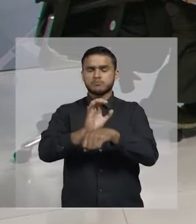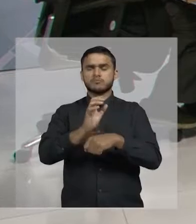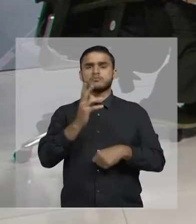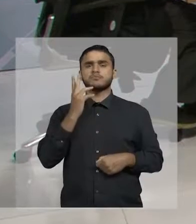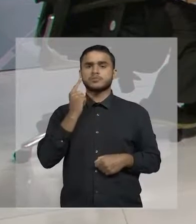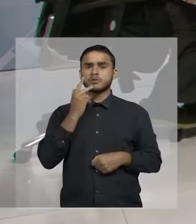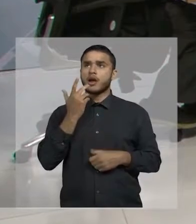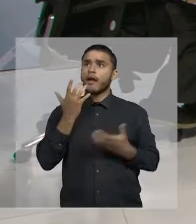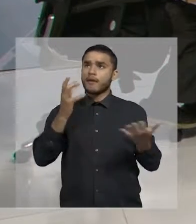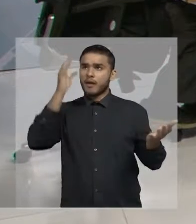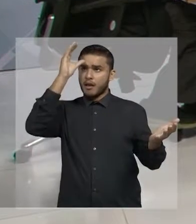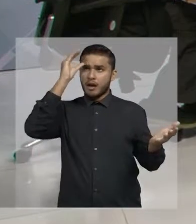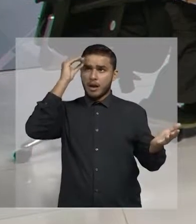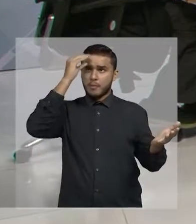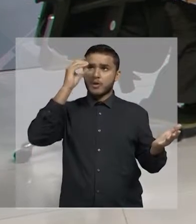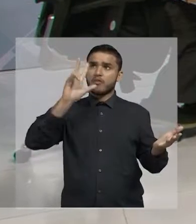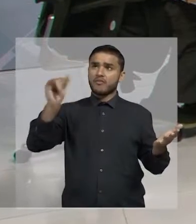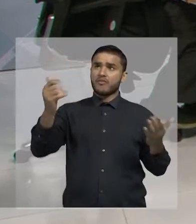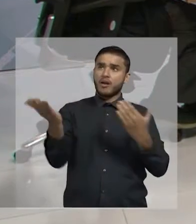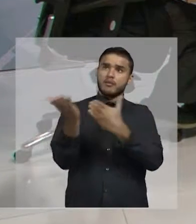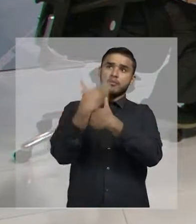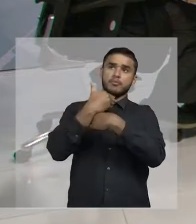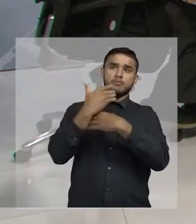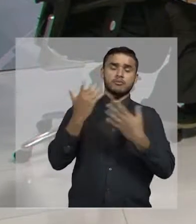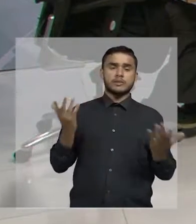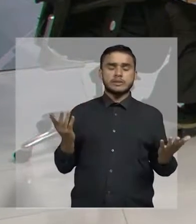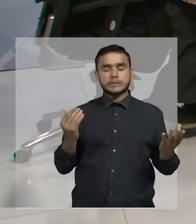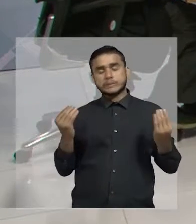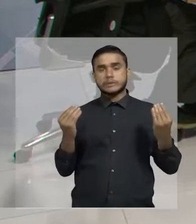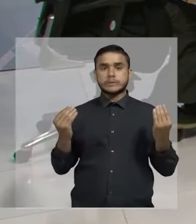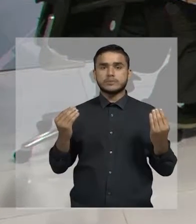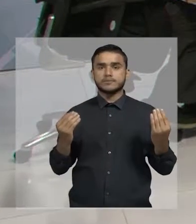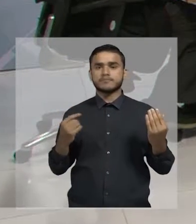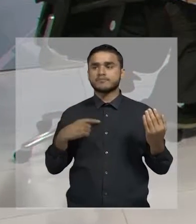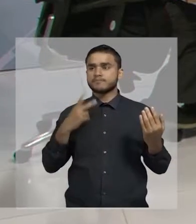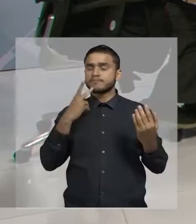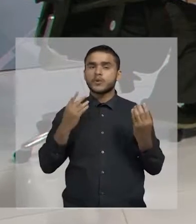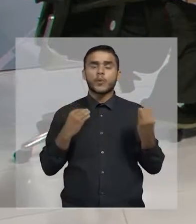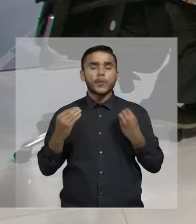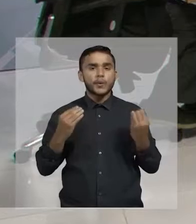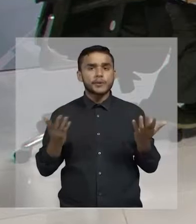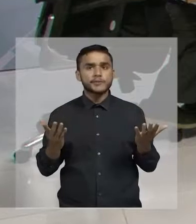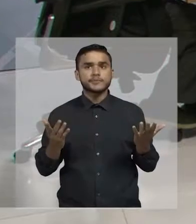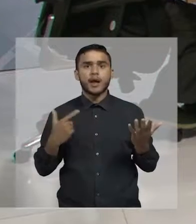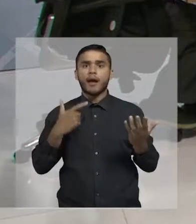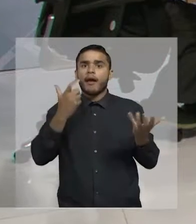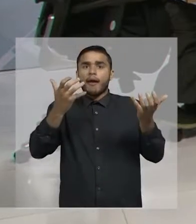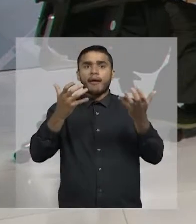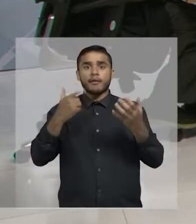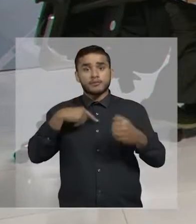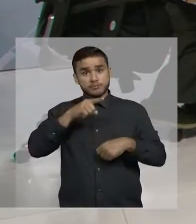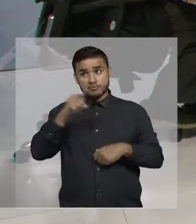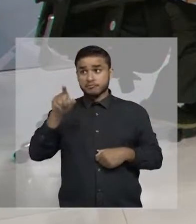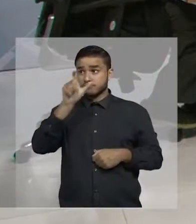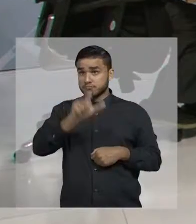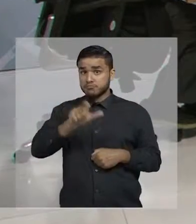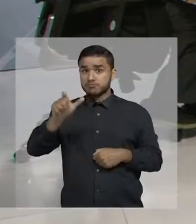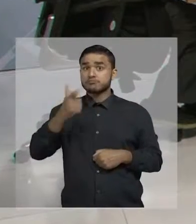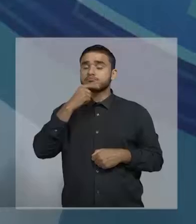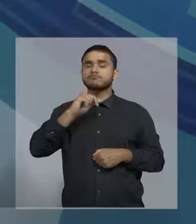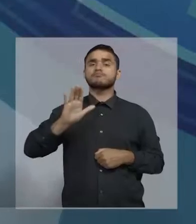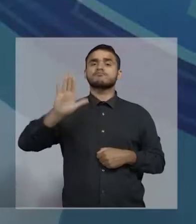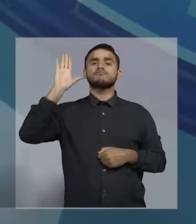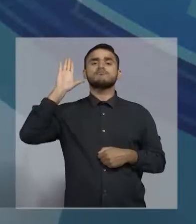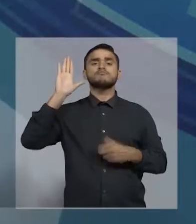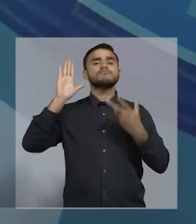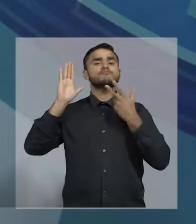iminente, porque a sociedade, o que ela espera dos seus homens públicos é que quando chamado a cumprir aquele papel de